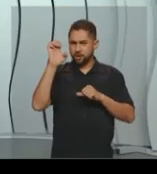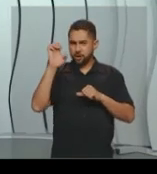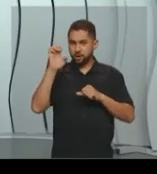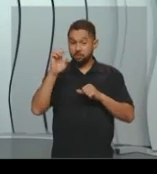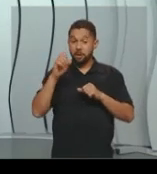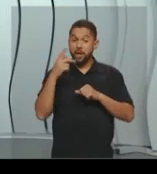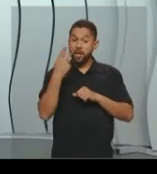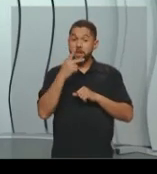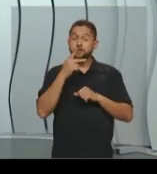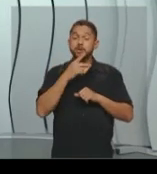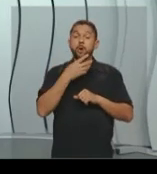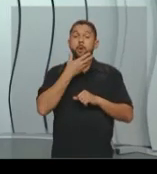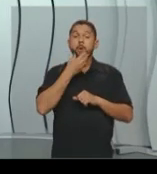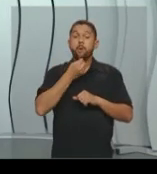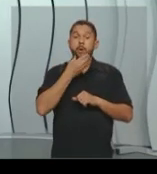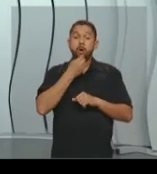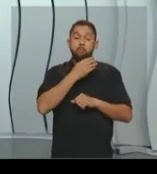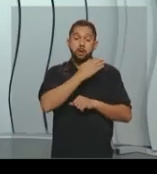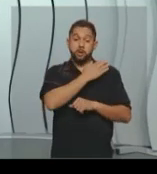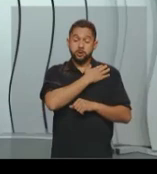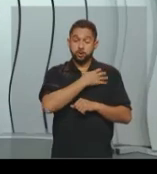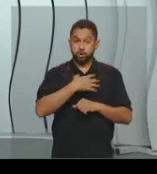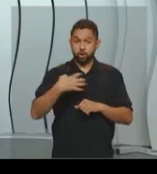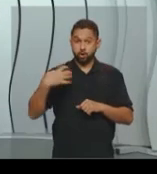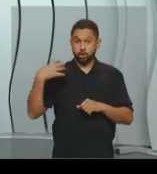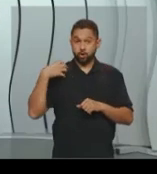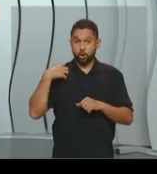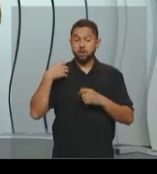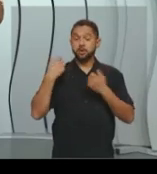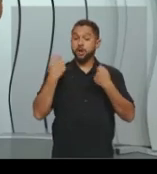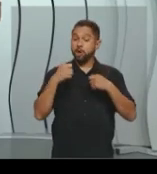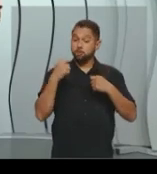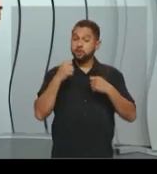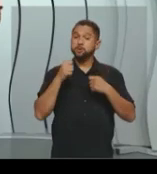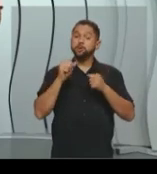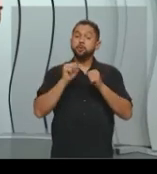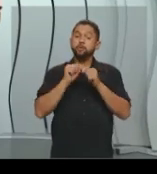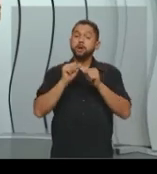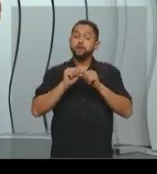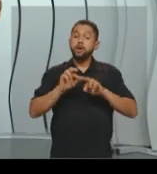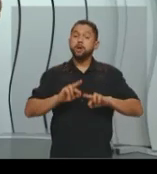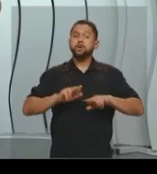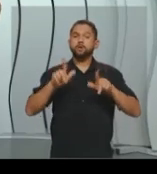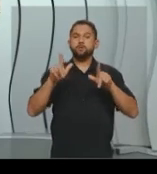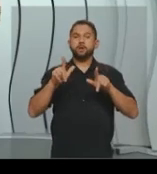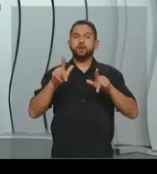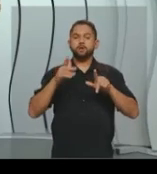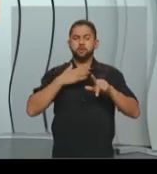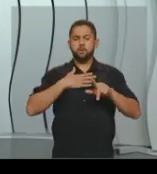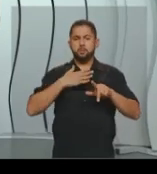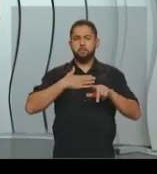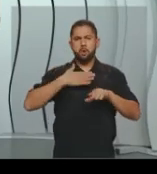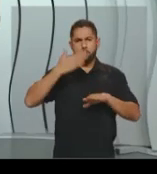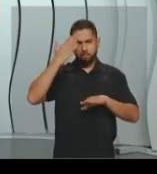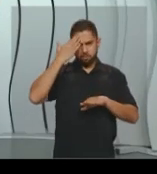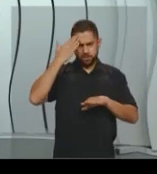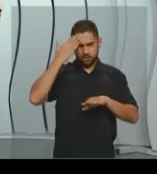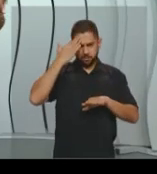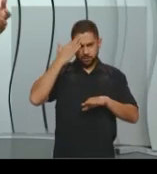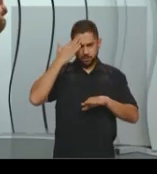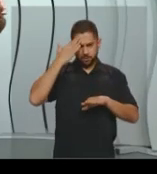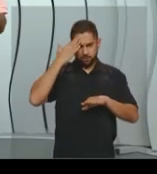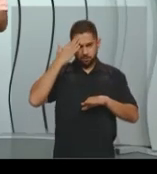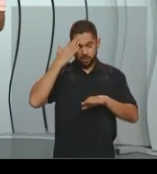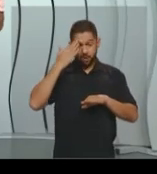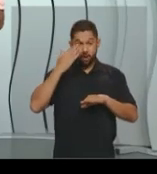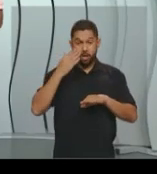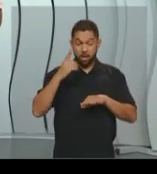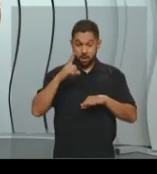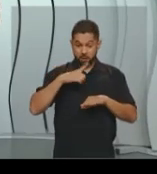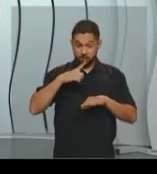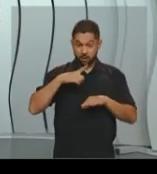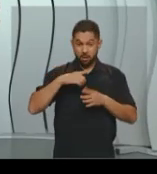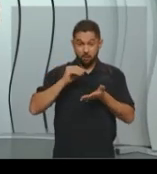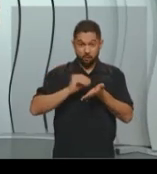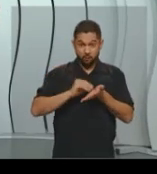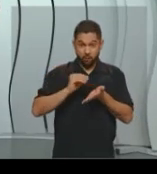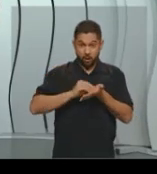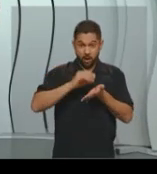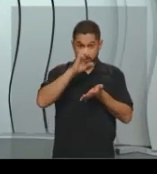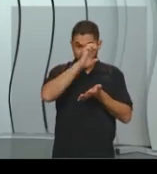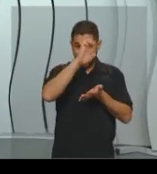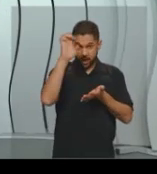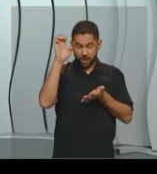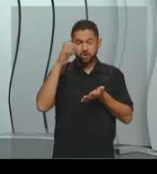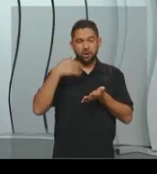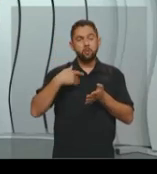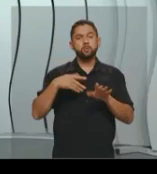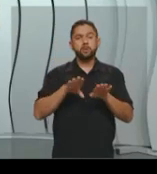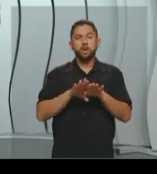você agir de forma contrária àquilo que você pensa. Se você pensa de forma não ética, as suas ações serão